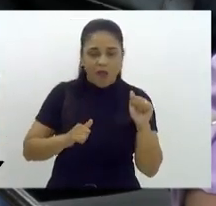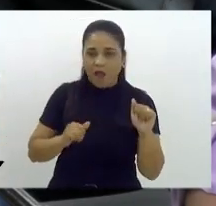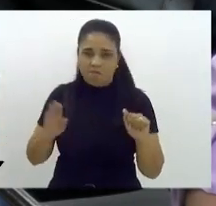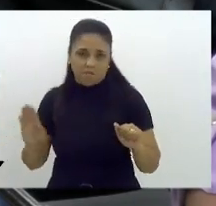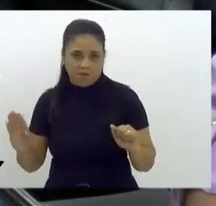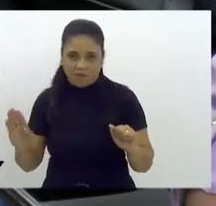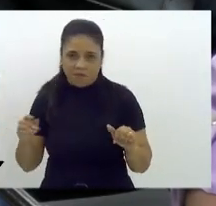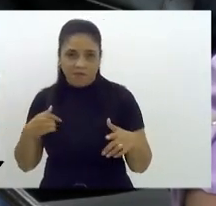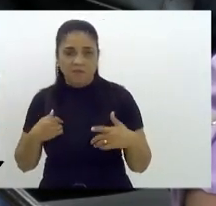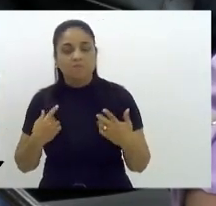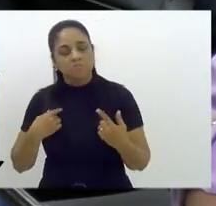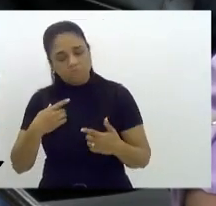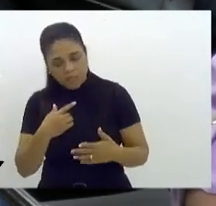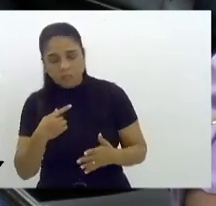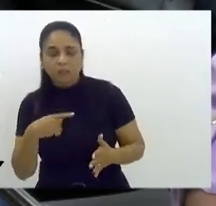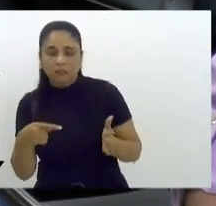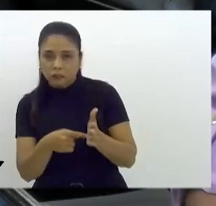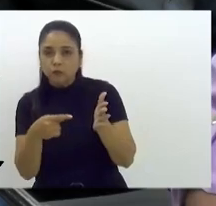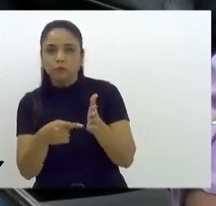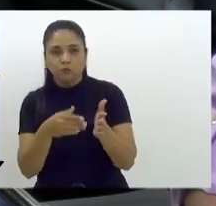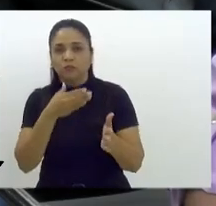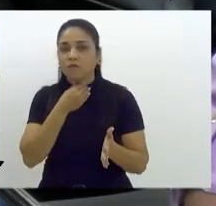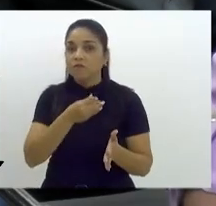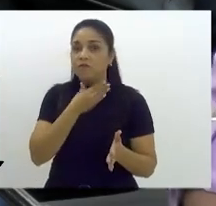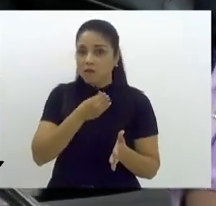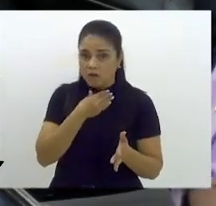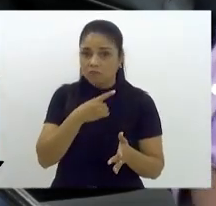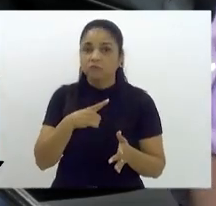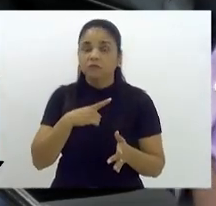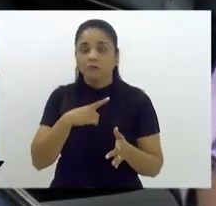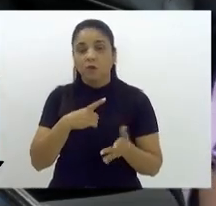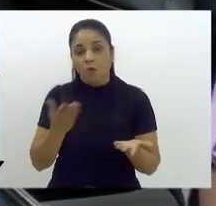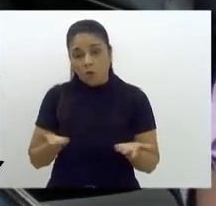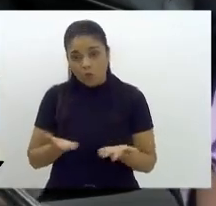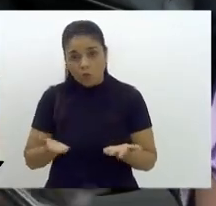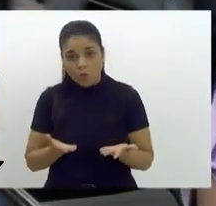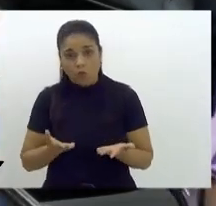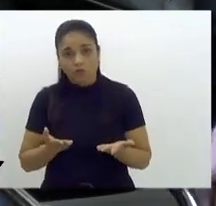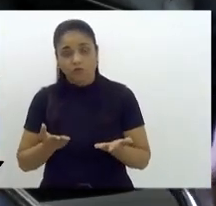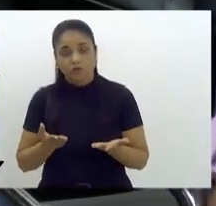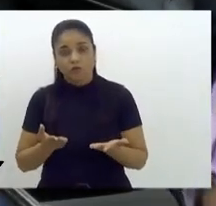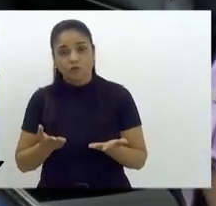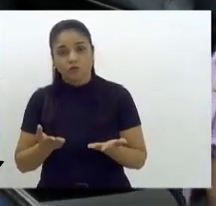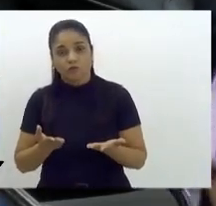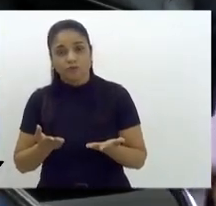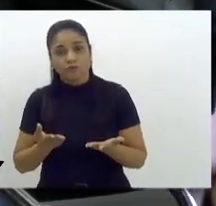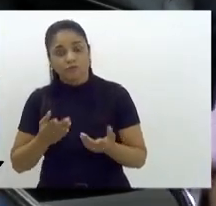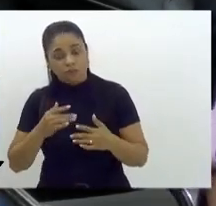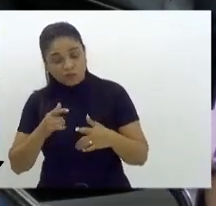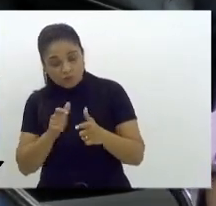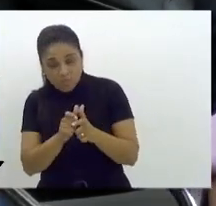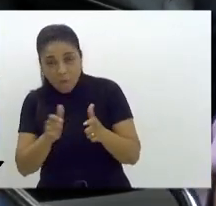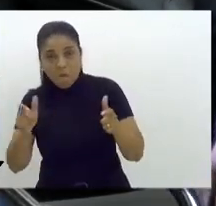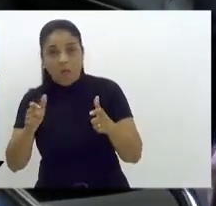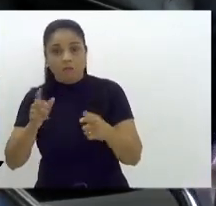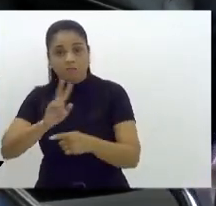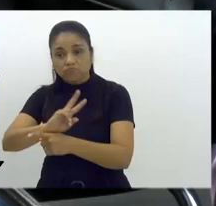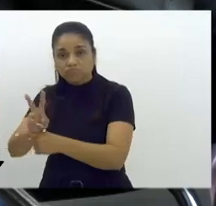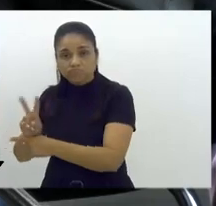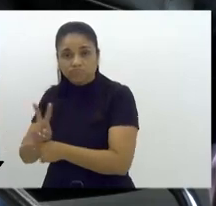onde sim denuncia as falsas não não cenário onde a gente amplia a rede de Amparo ou de mulheres há também